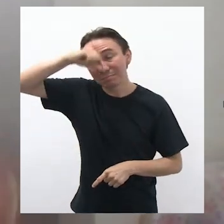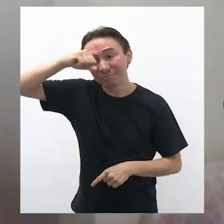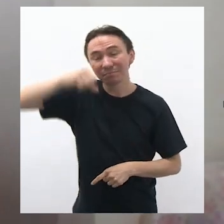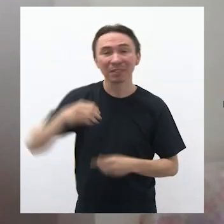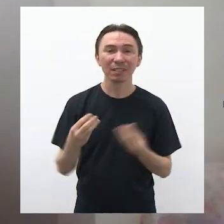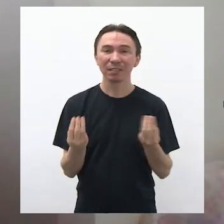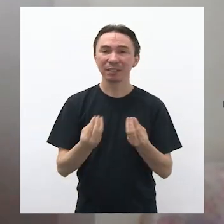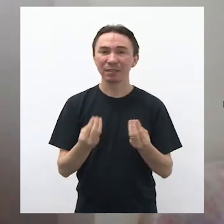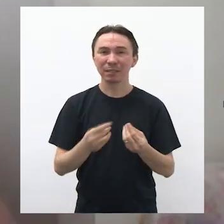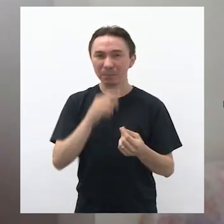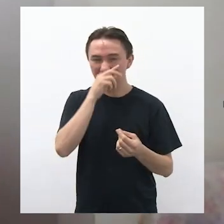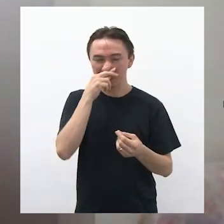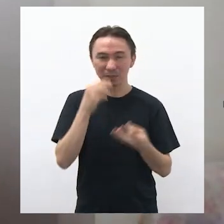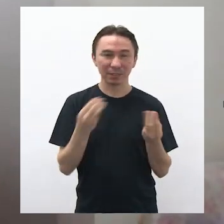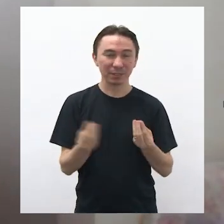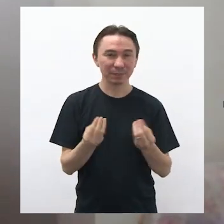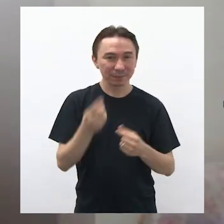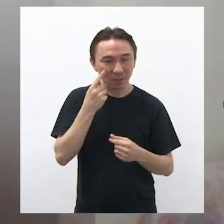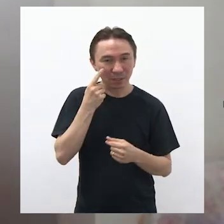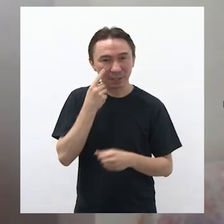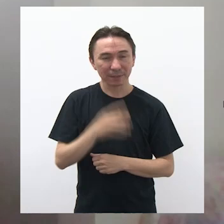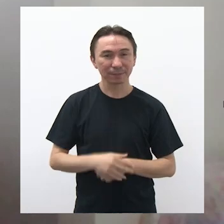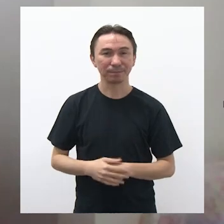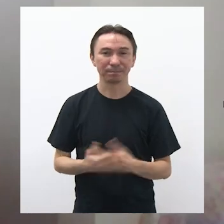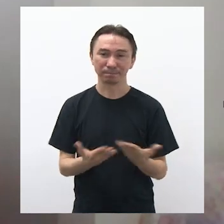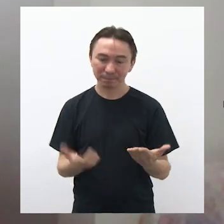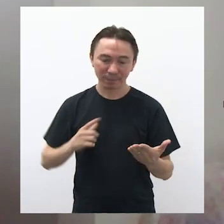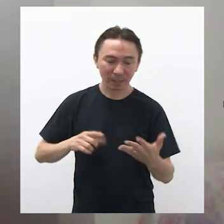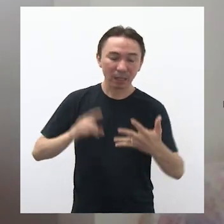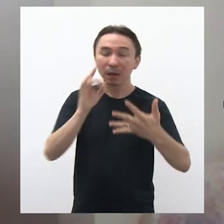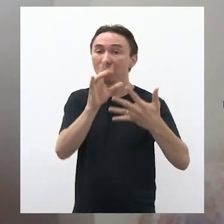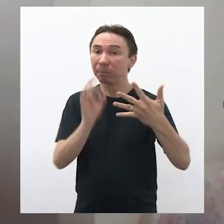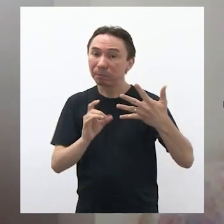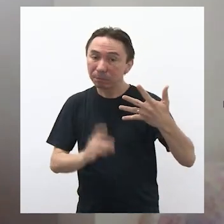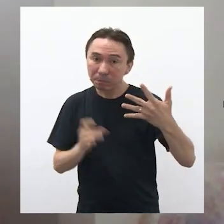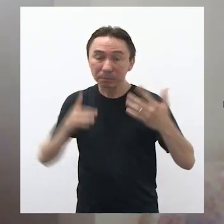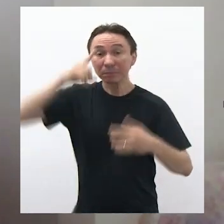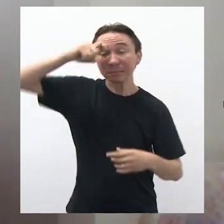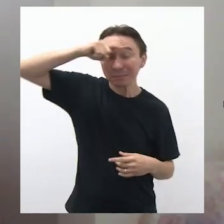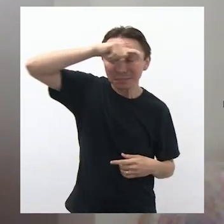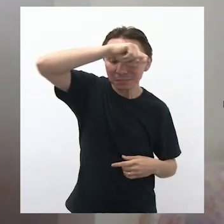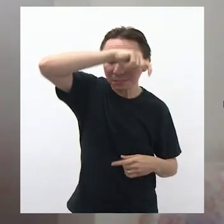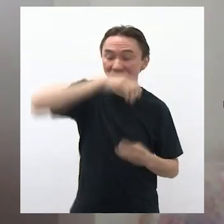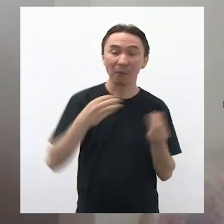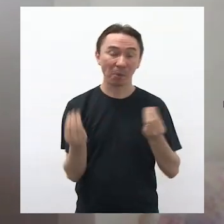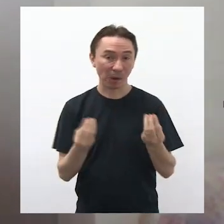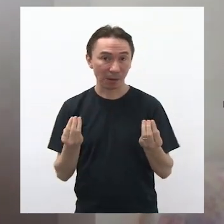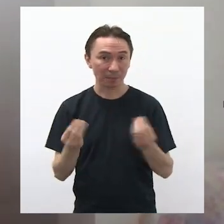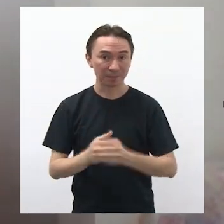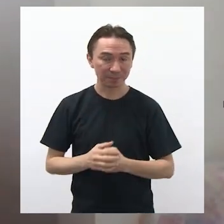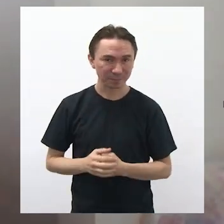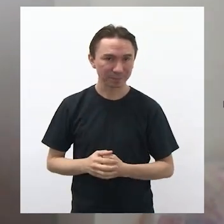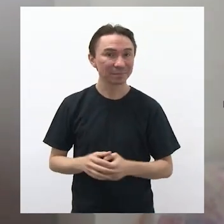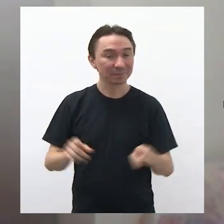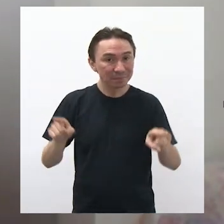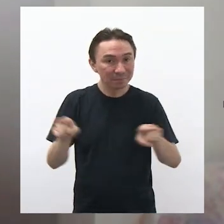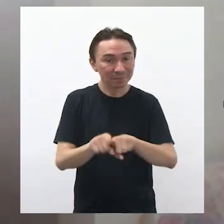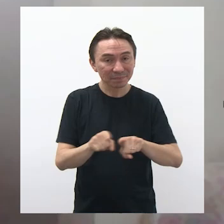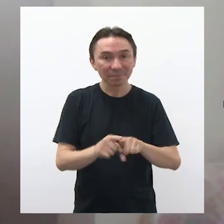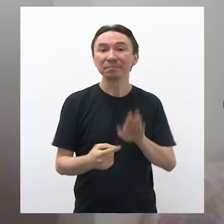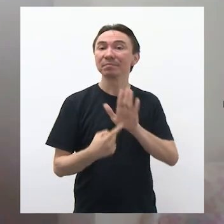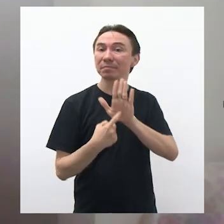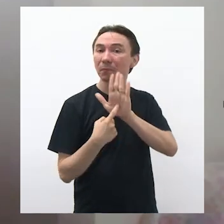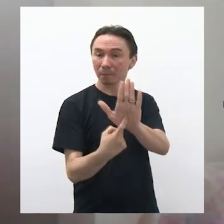lidar passo a passo, né, com cada uma desses desafios que vão aparecendo. E aí eu queria destacar para vocês,